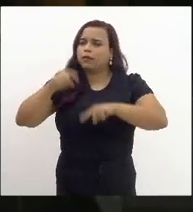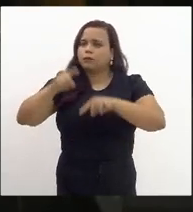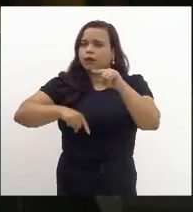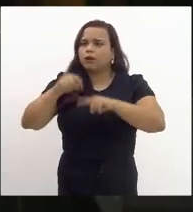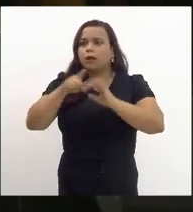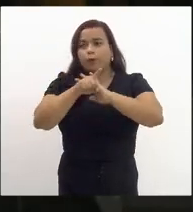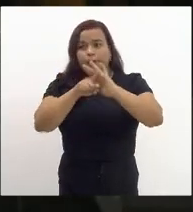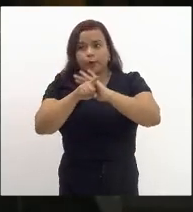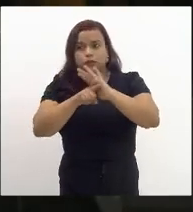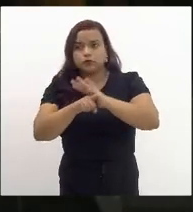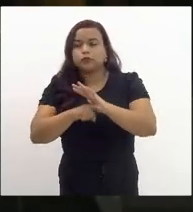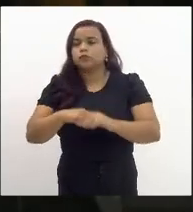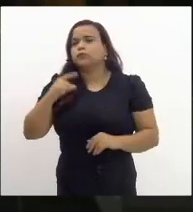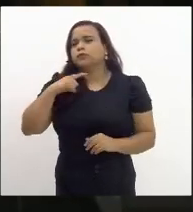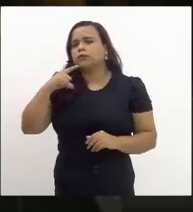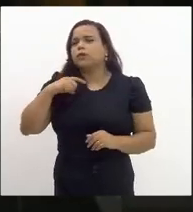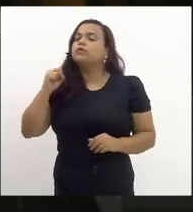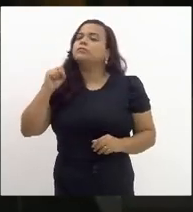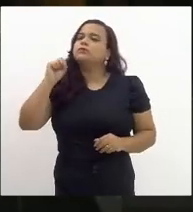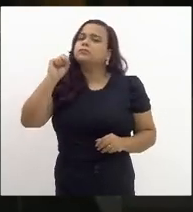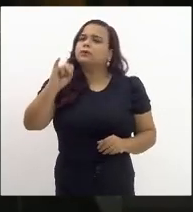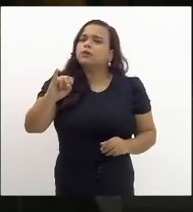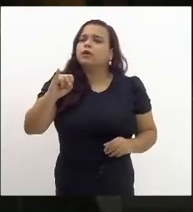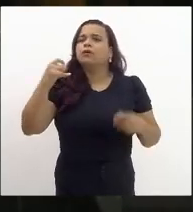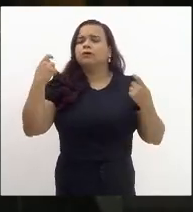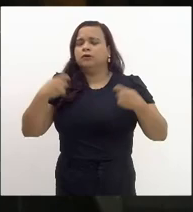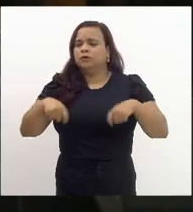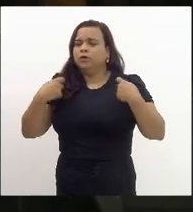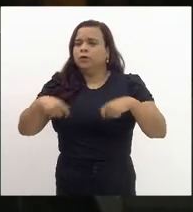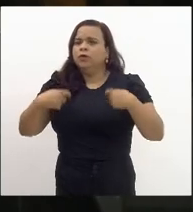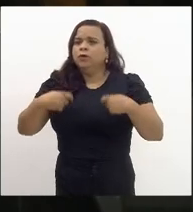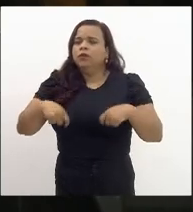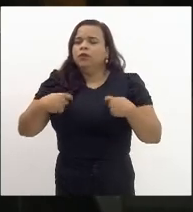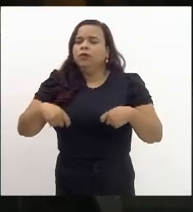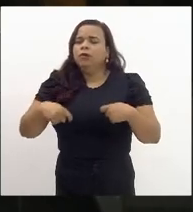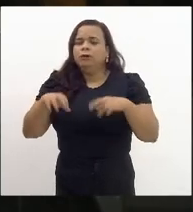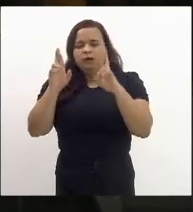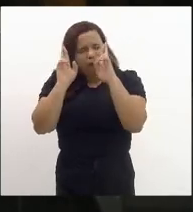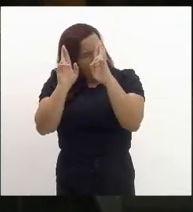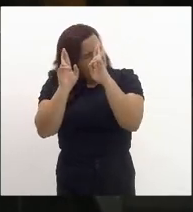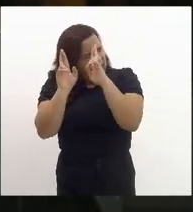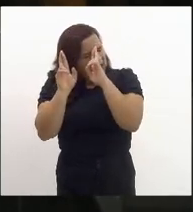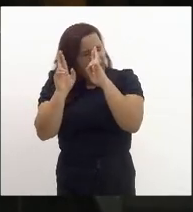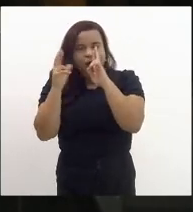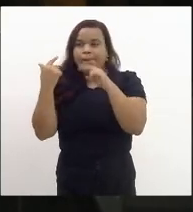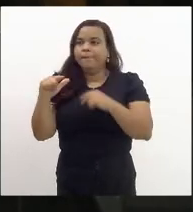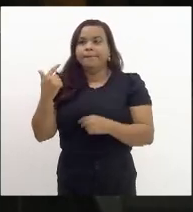consulta, caso seja necessário, e espero que não,